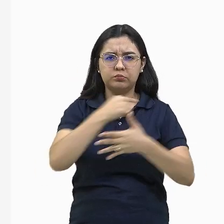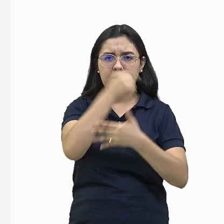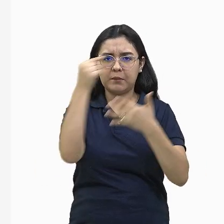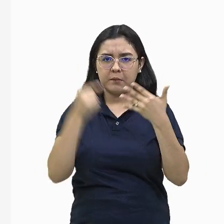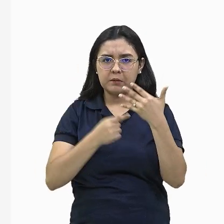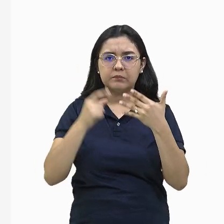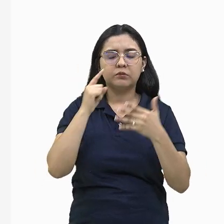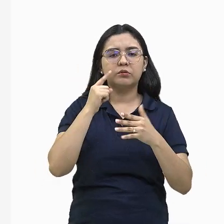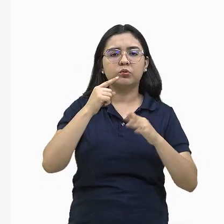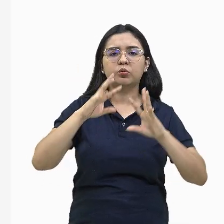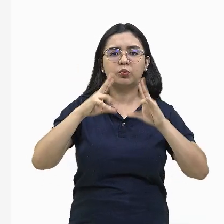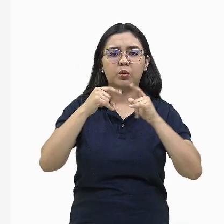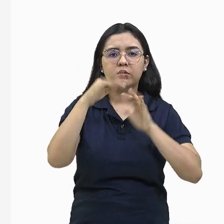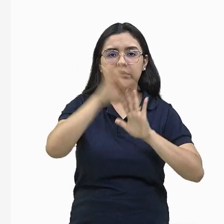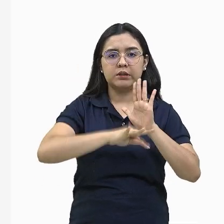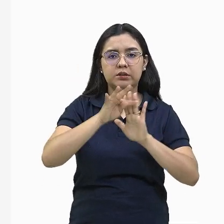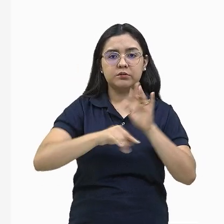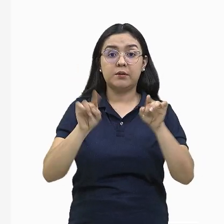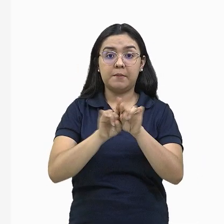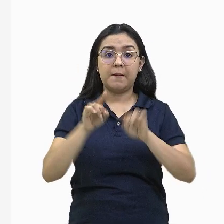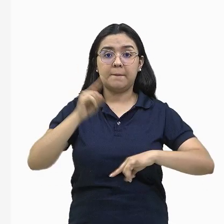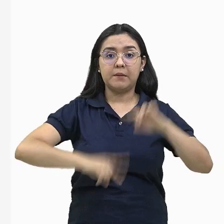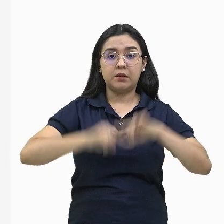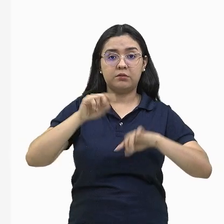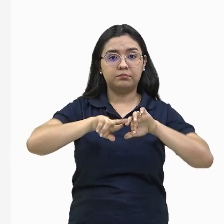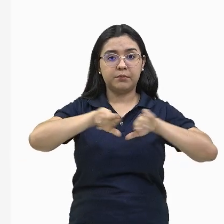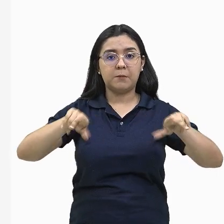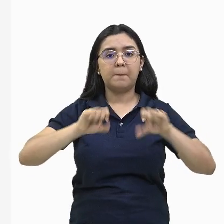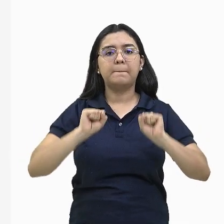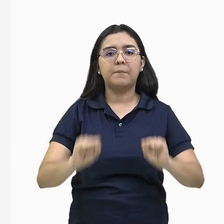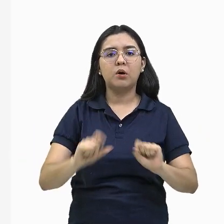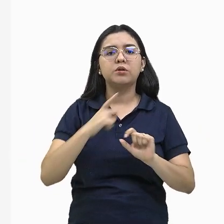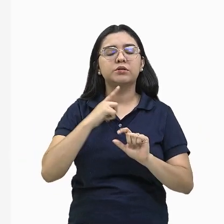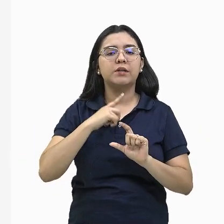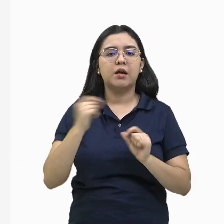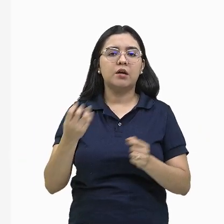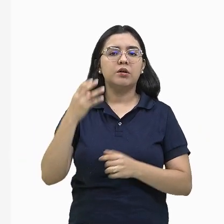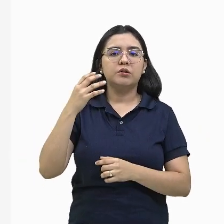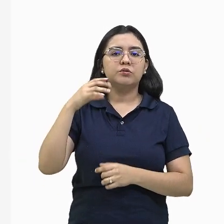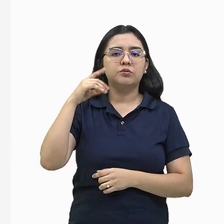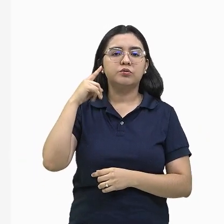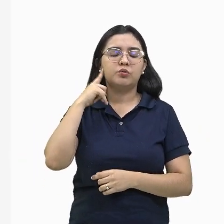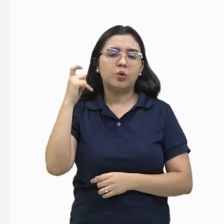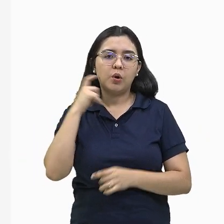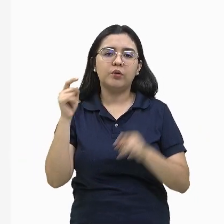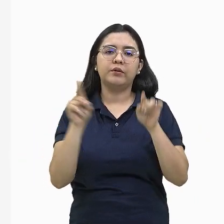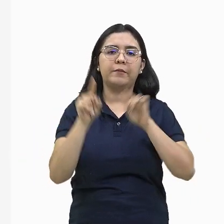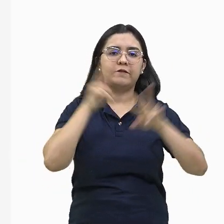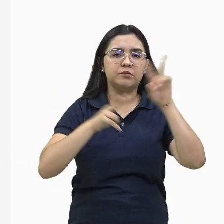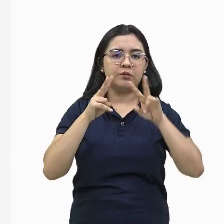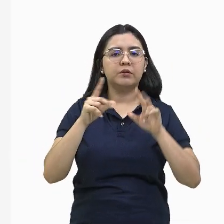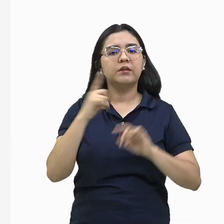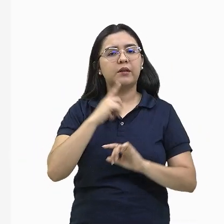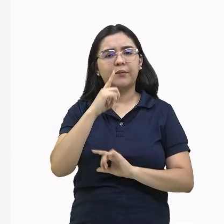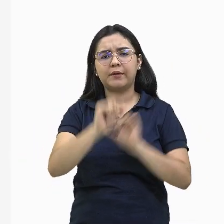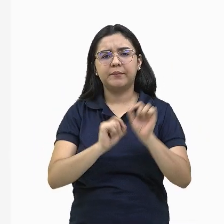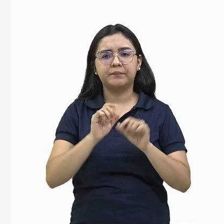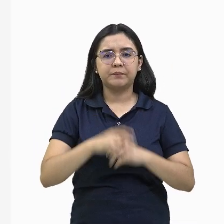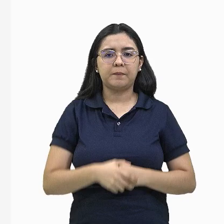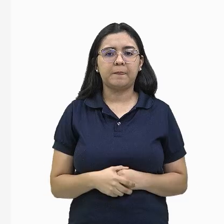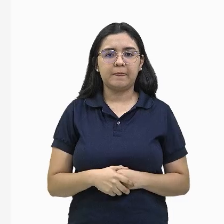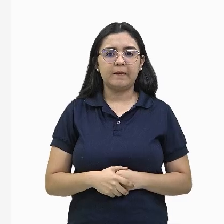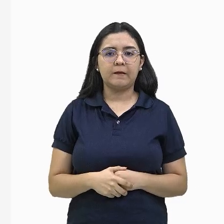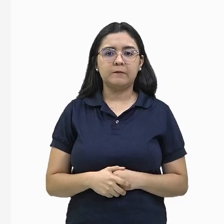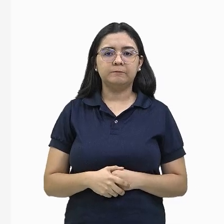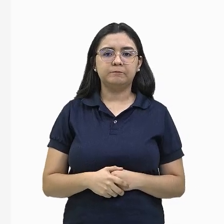esses textos, esses materiais, que podem ser sonoros, visuais, todos eles vão carregar